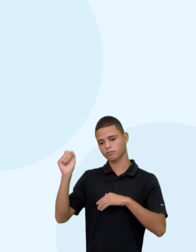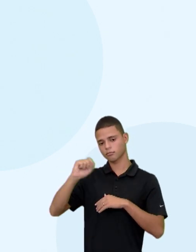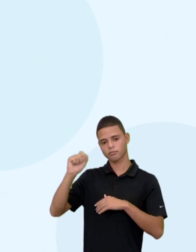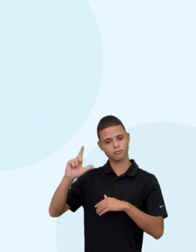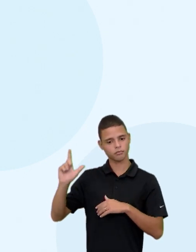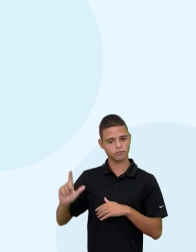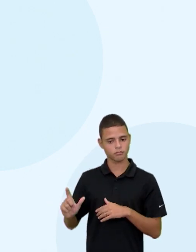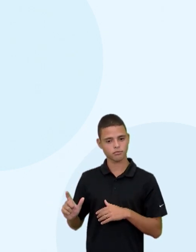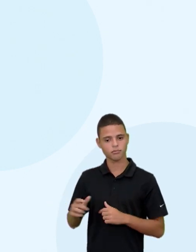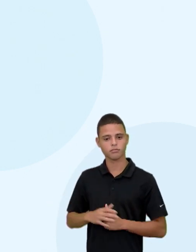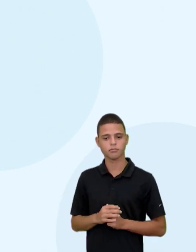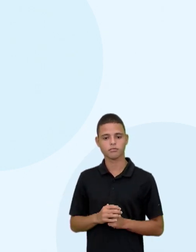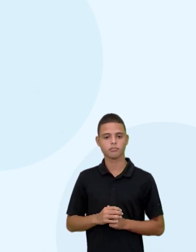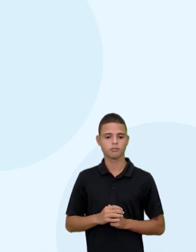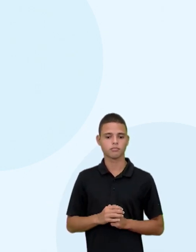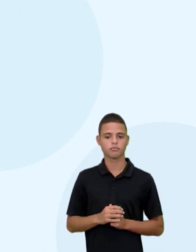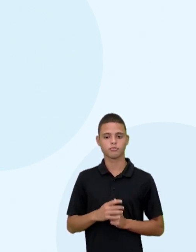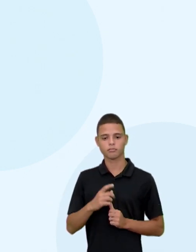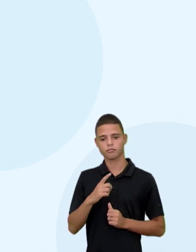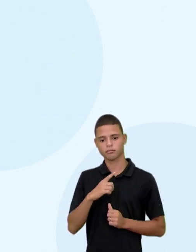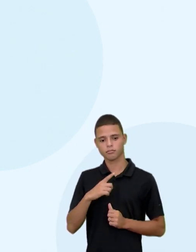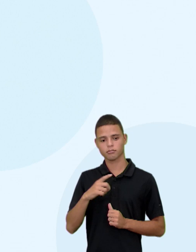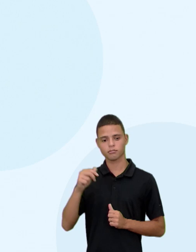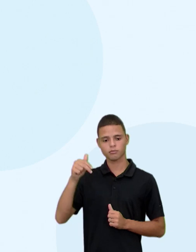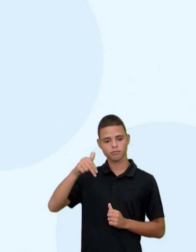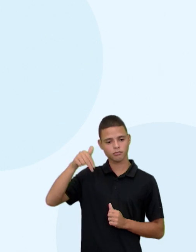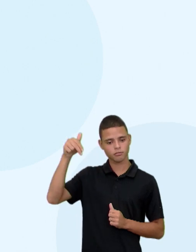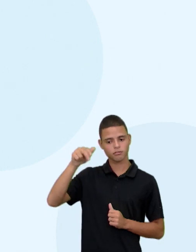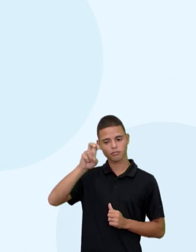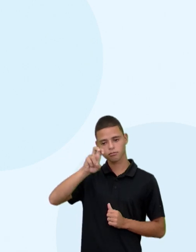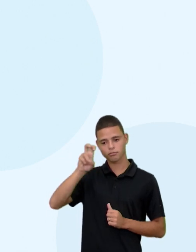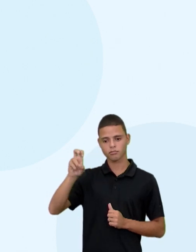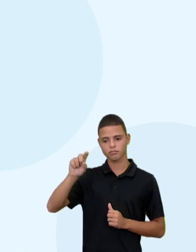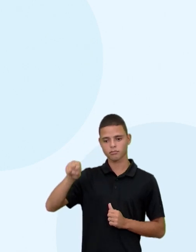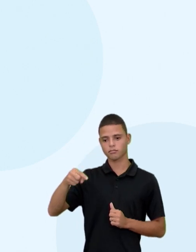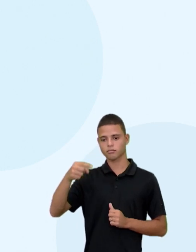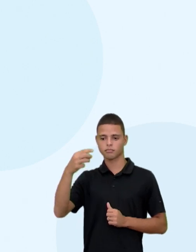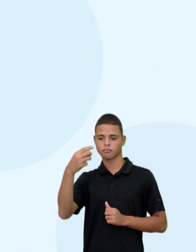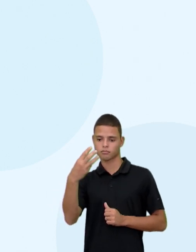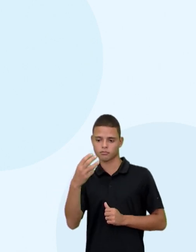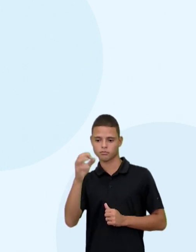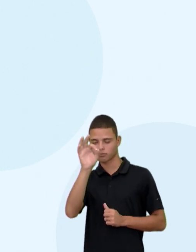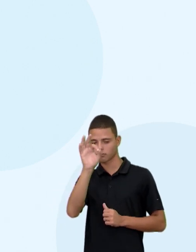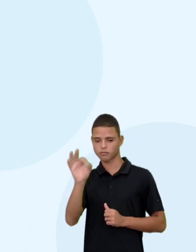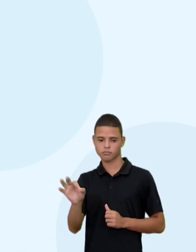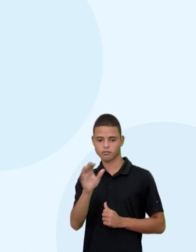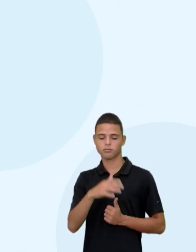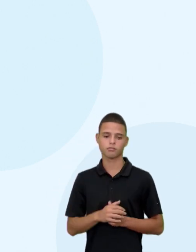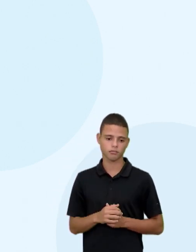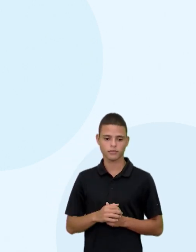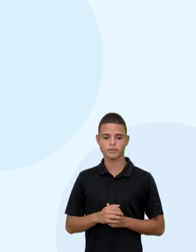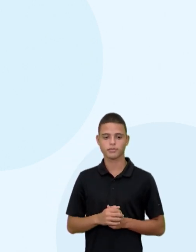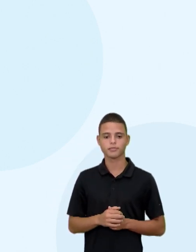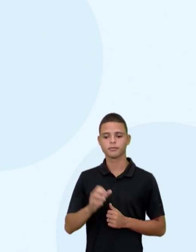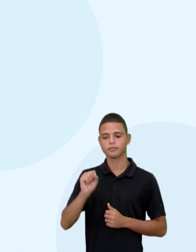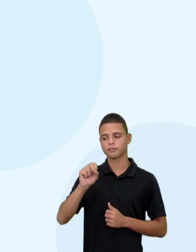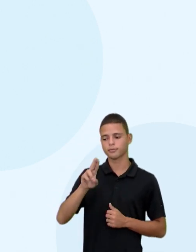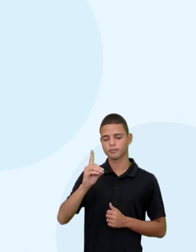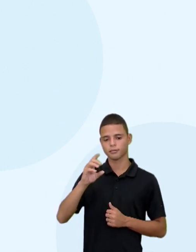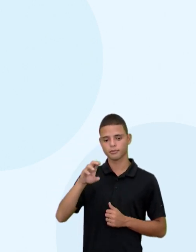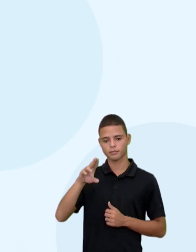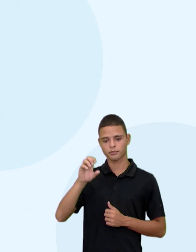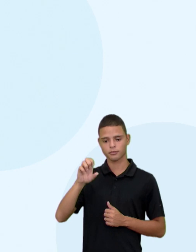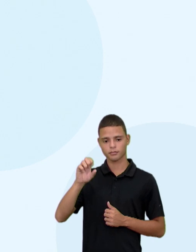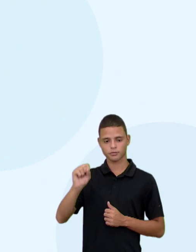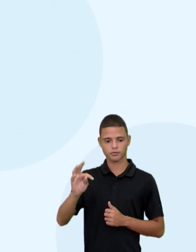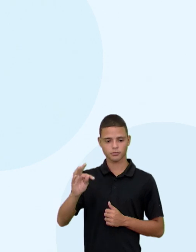para vocês, né. Então nós temos aí o norte com 55,3%, vai lá o sudeste com 50,5%,